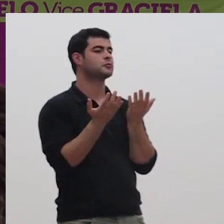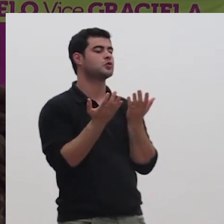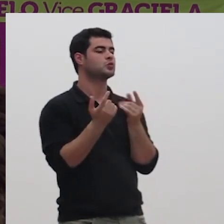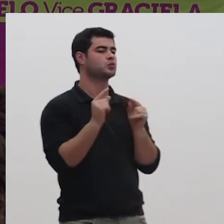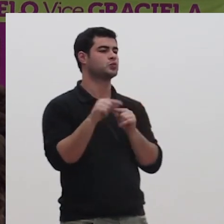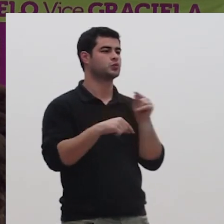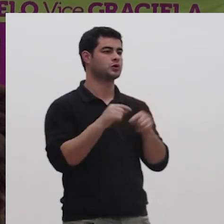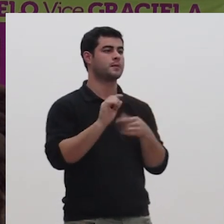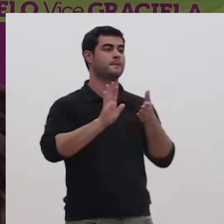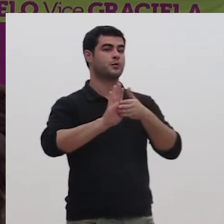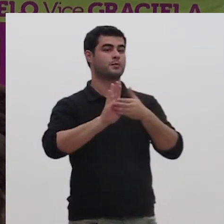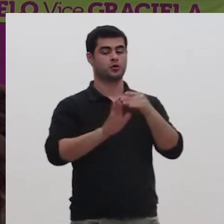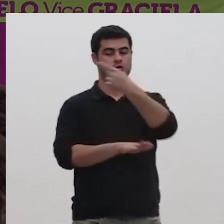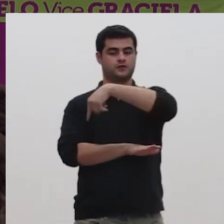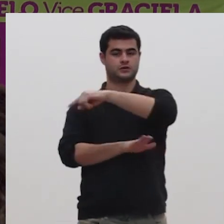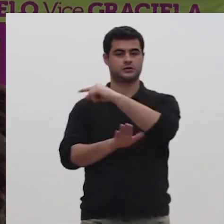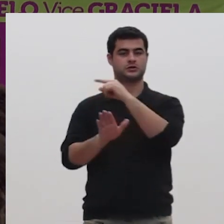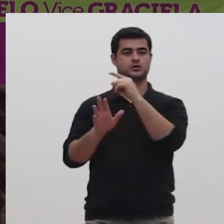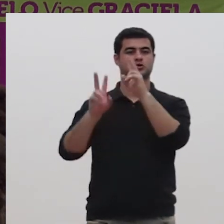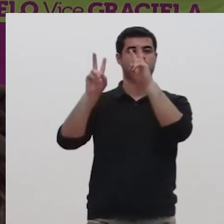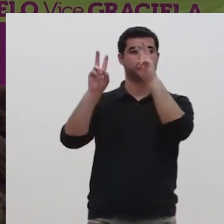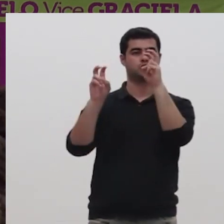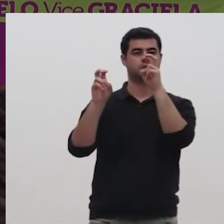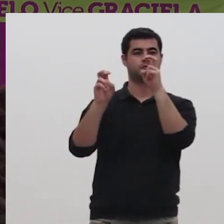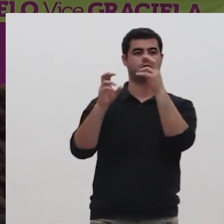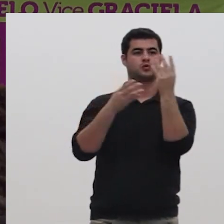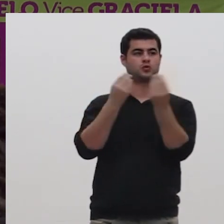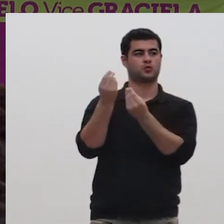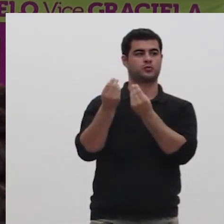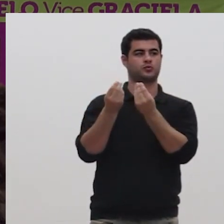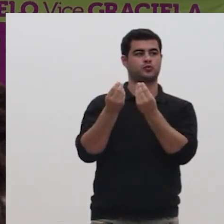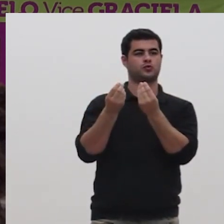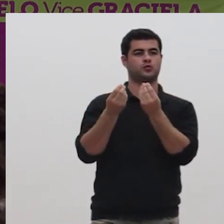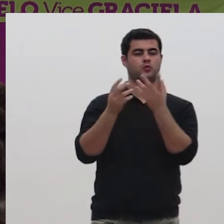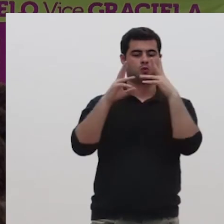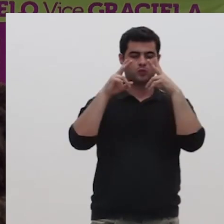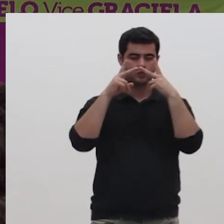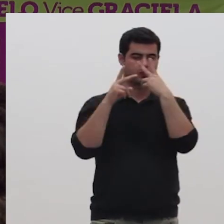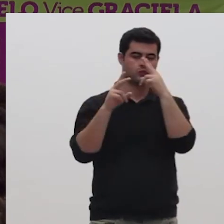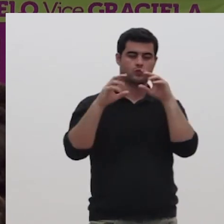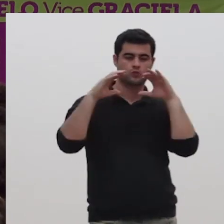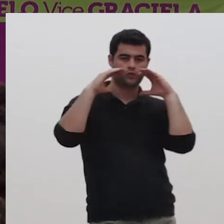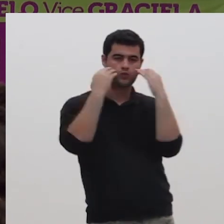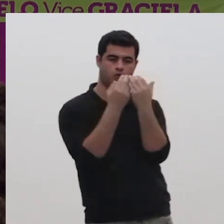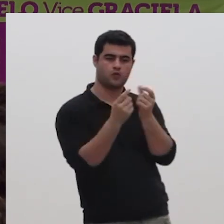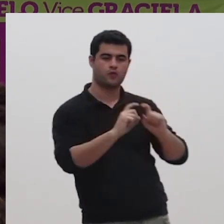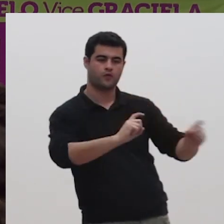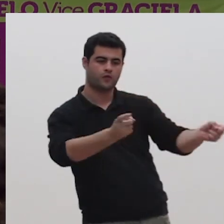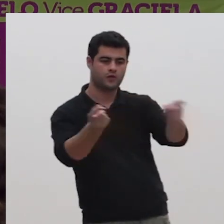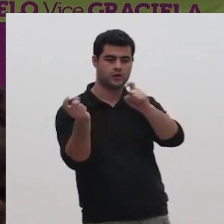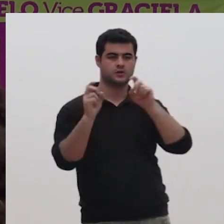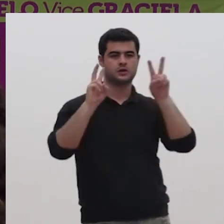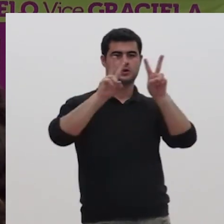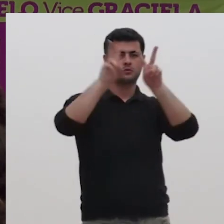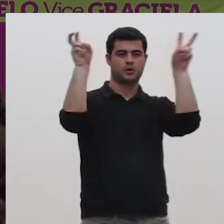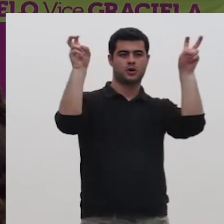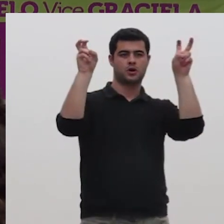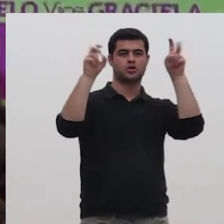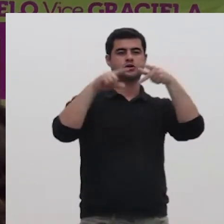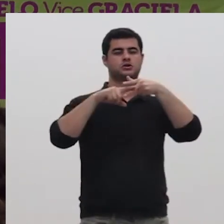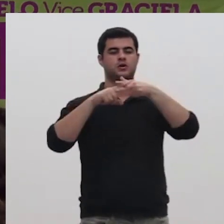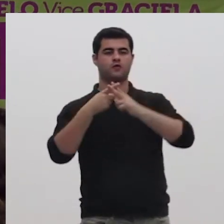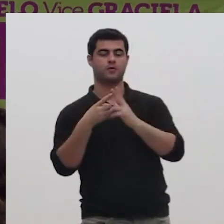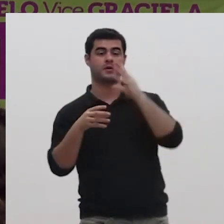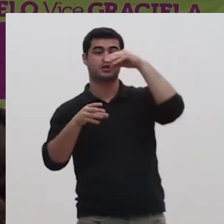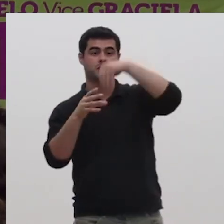uma proposta da chapa de vocês sobre a instauração de conferências temáticas para debater a reforma dos regimentos da universidade, etc.,